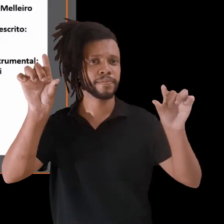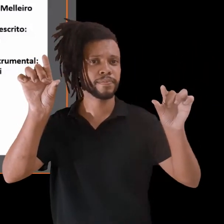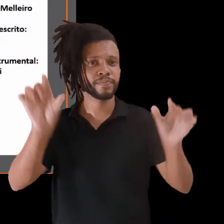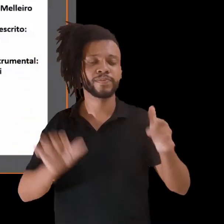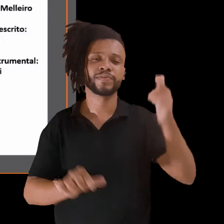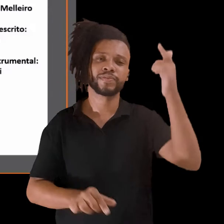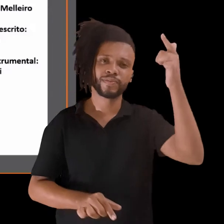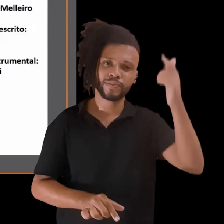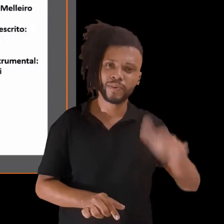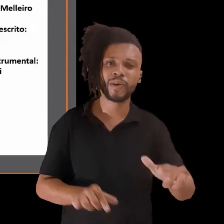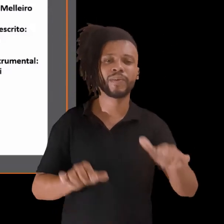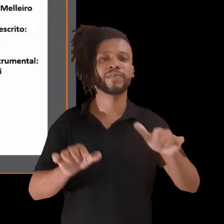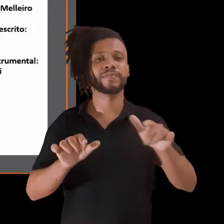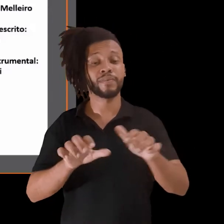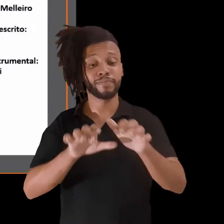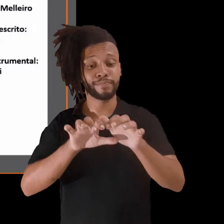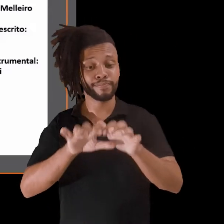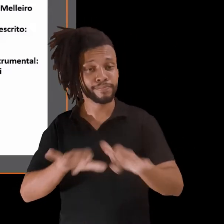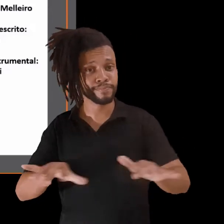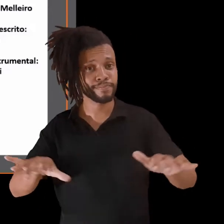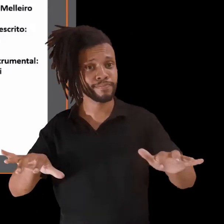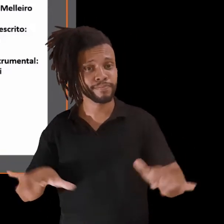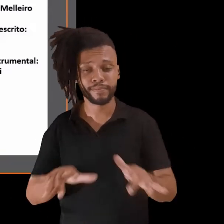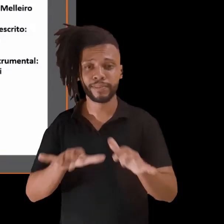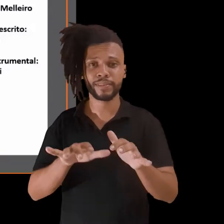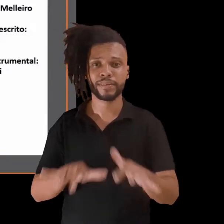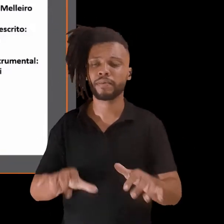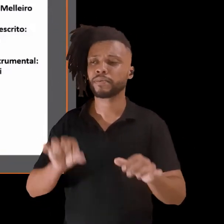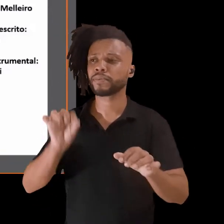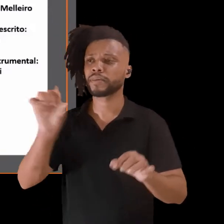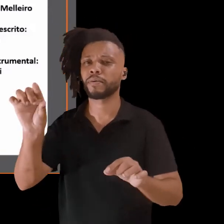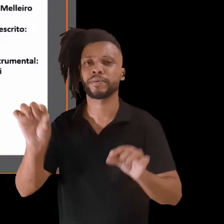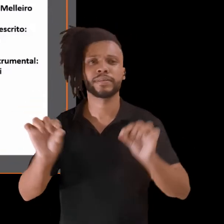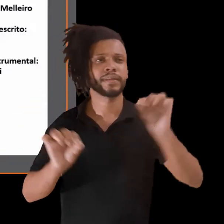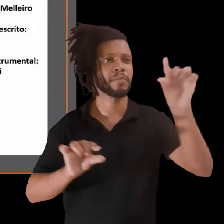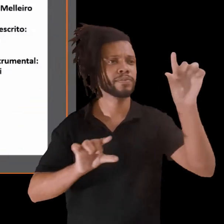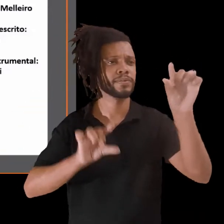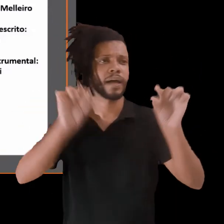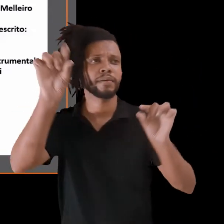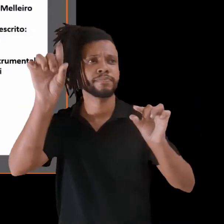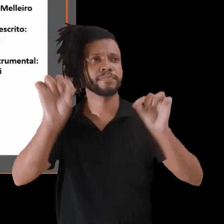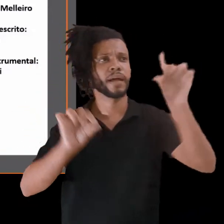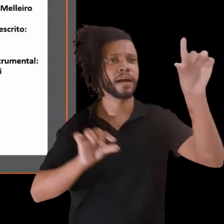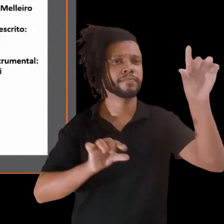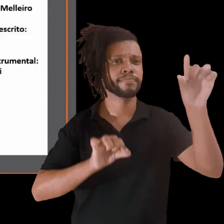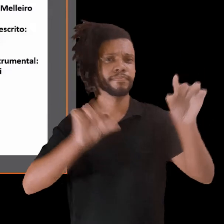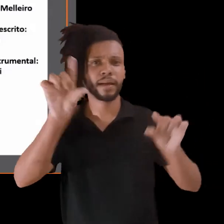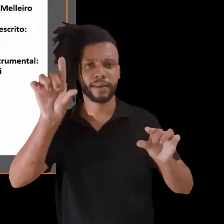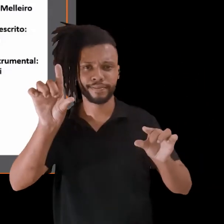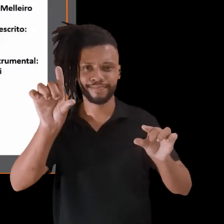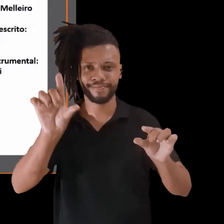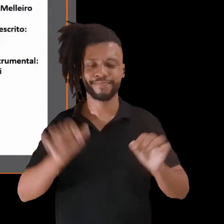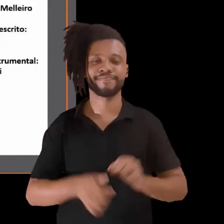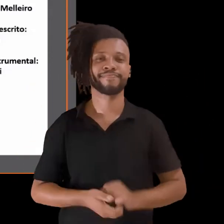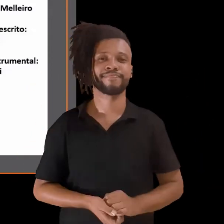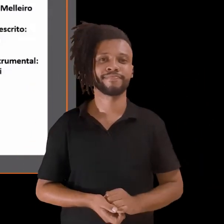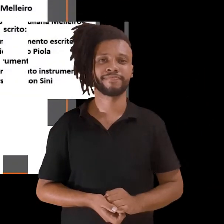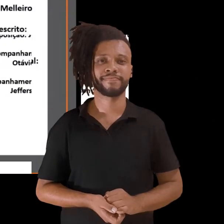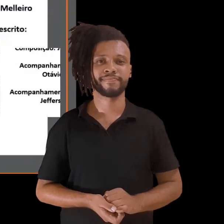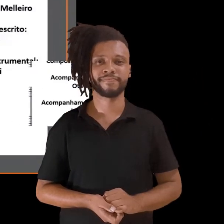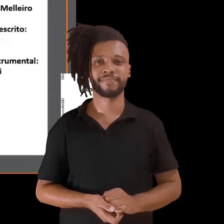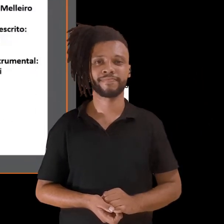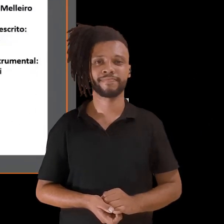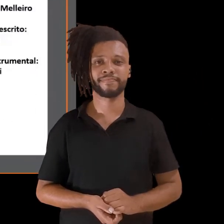Jabuti, jabuti, jabuti, jabuti, caba. Jabuti, jabuti, jabuti, jabuti, caba.